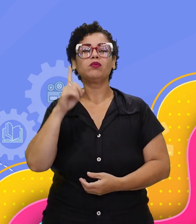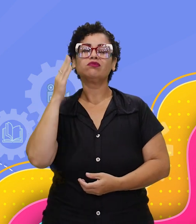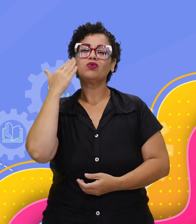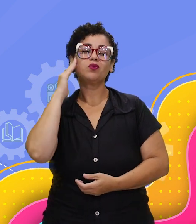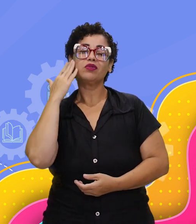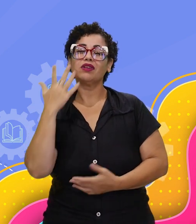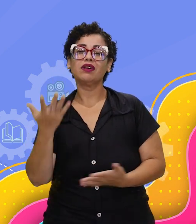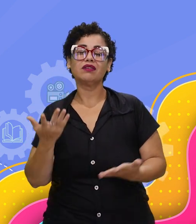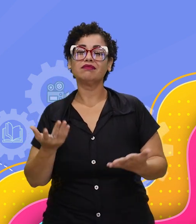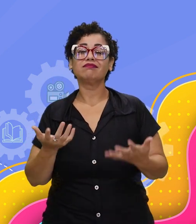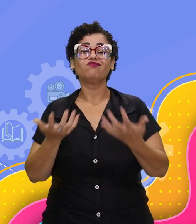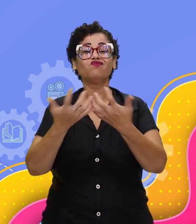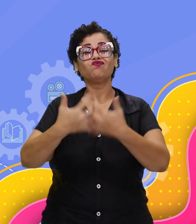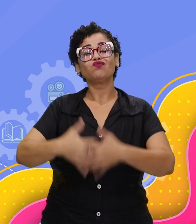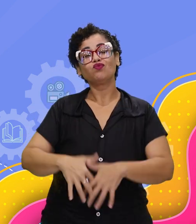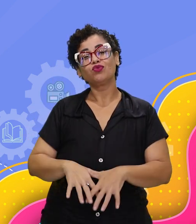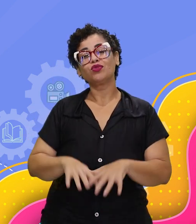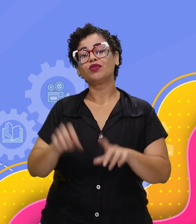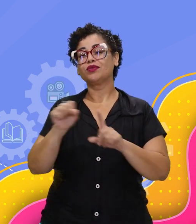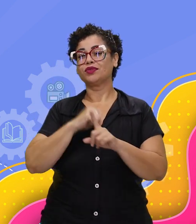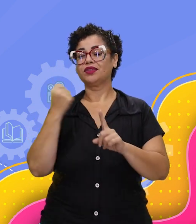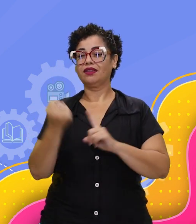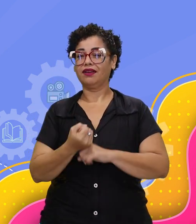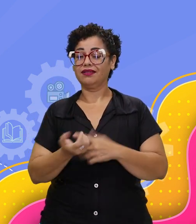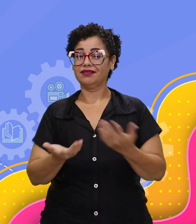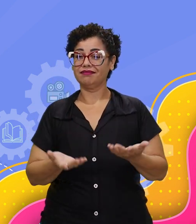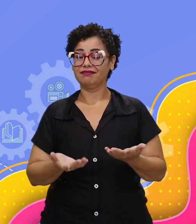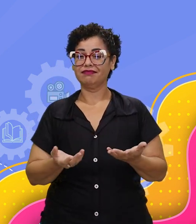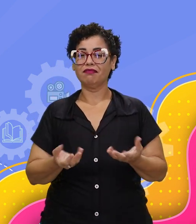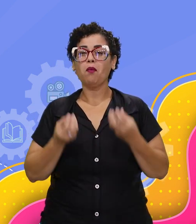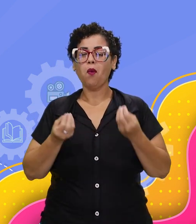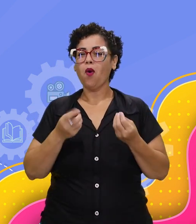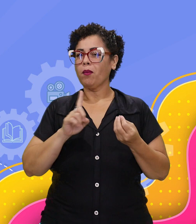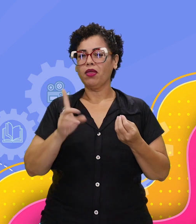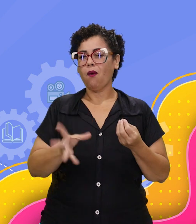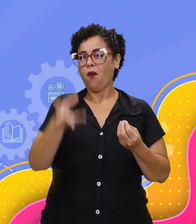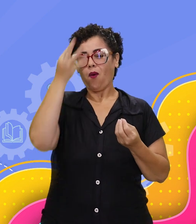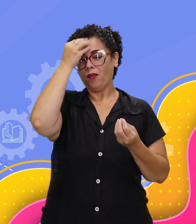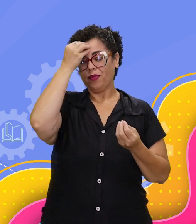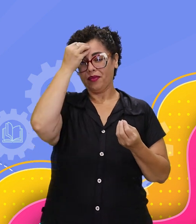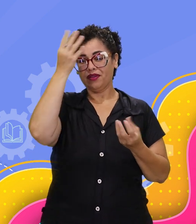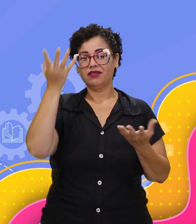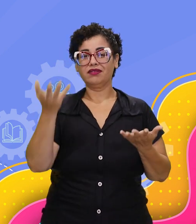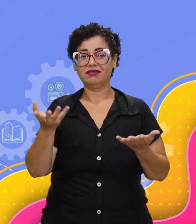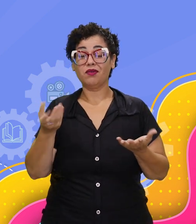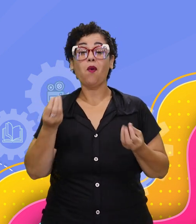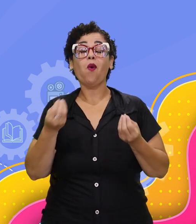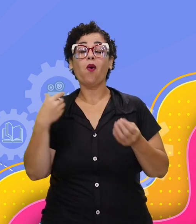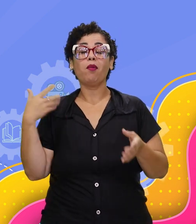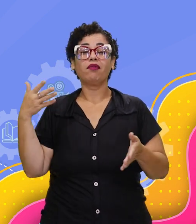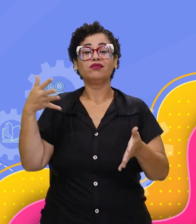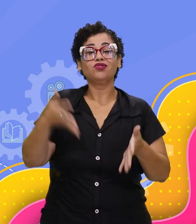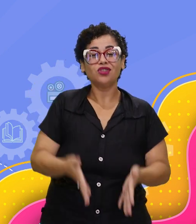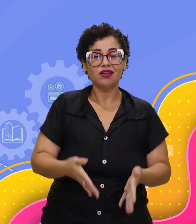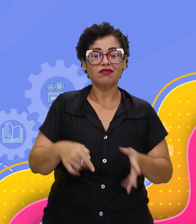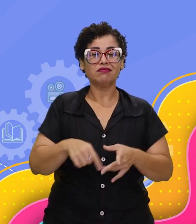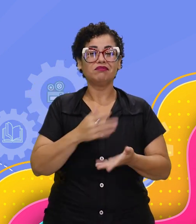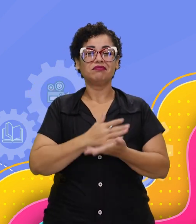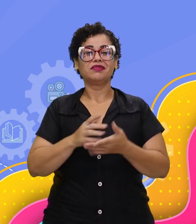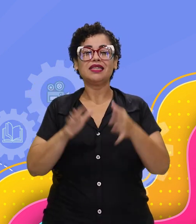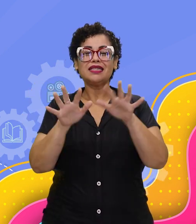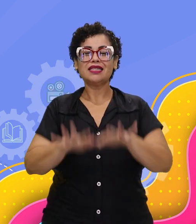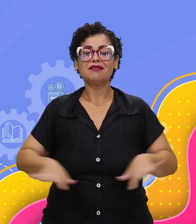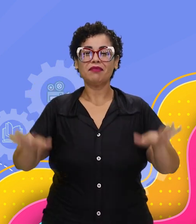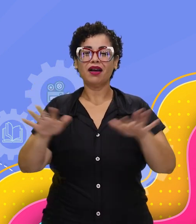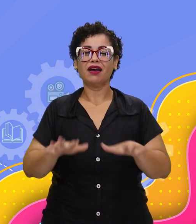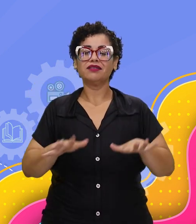como não entendermos o funcionamento da sociedade, como não compreendermos como viemos parar aqui, quais